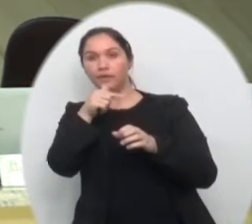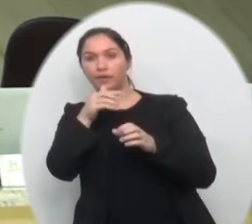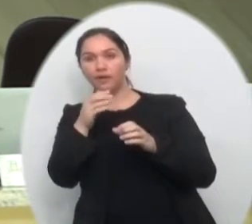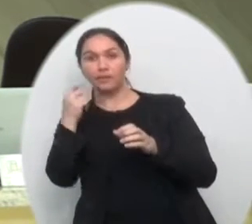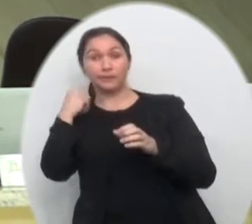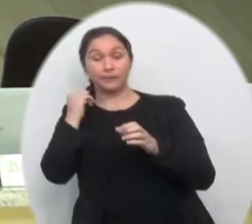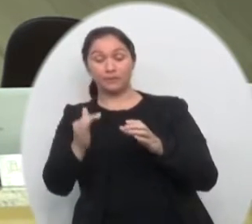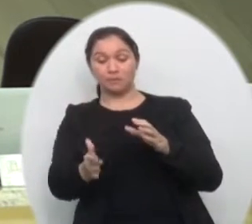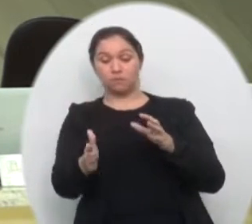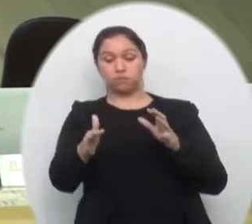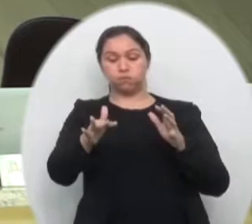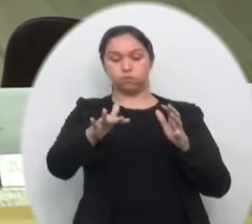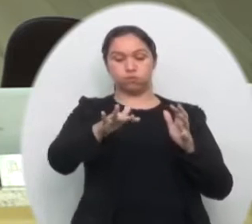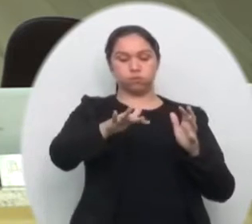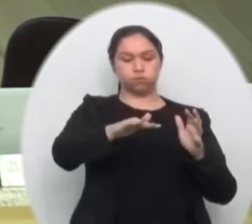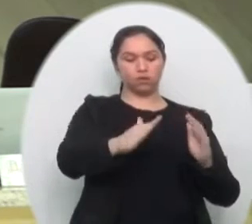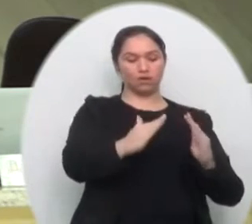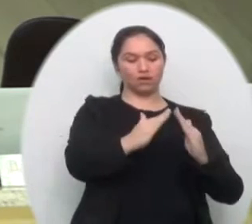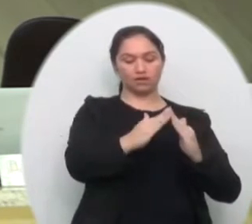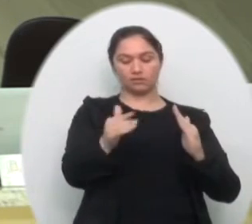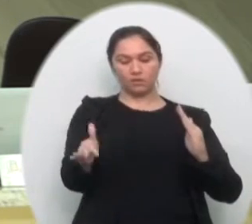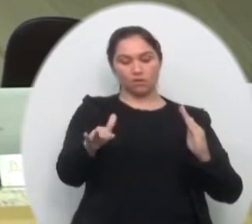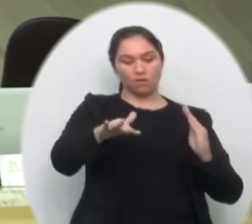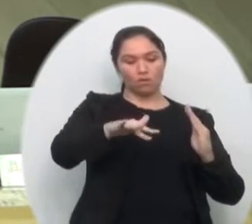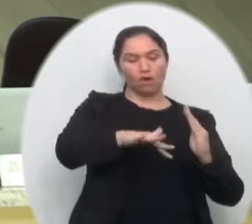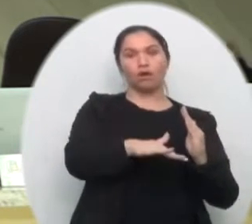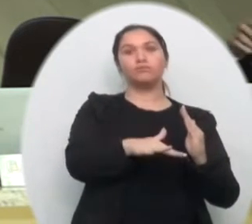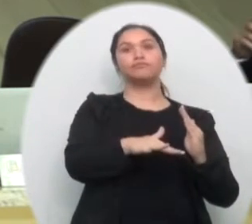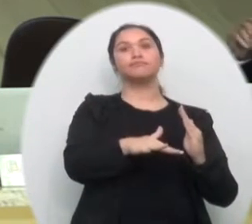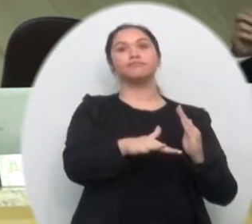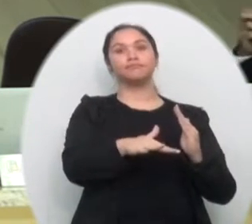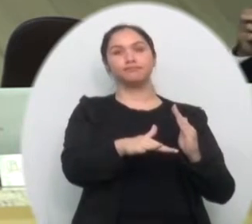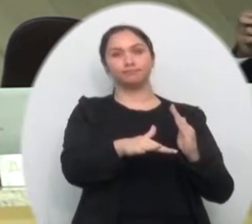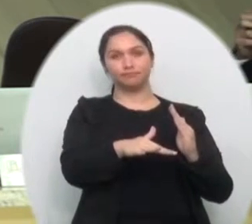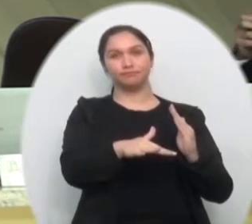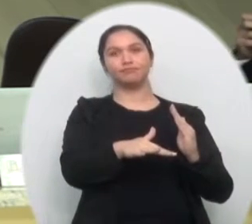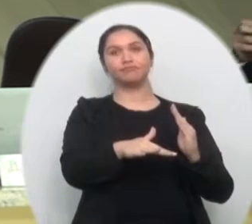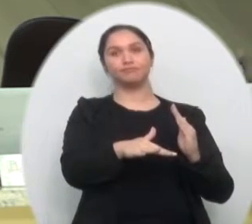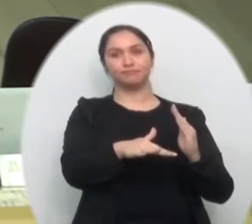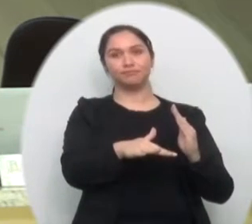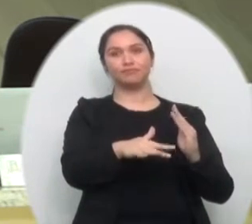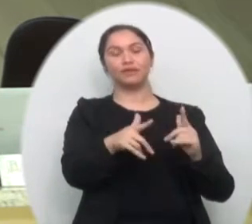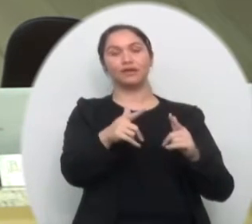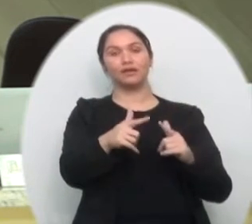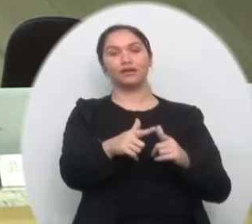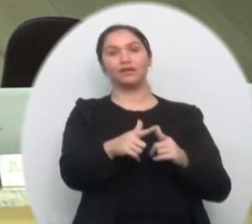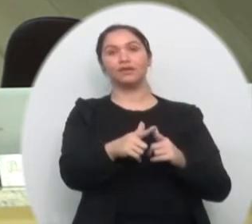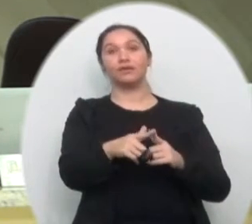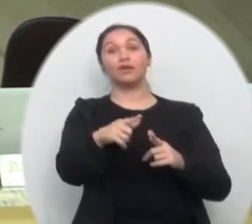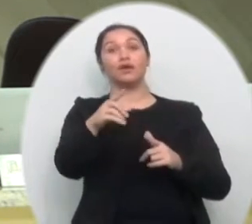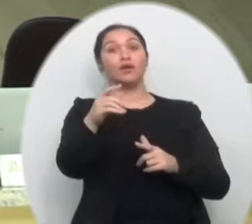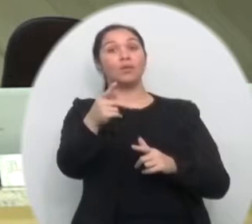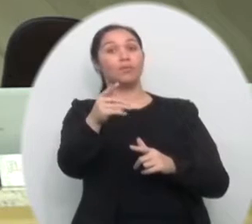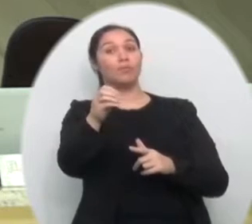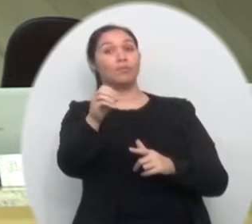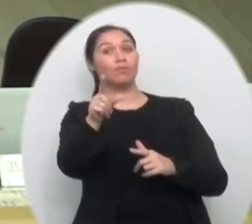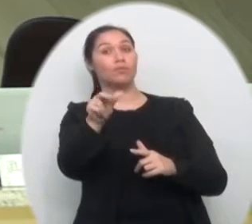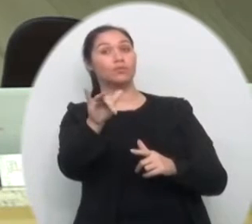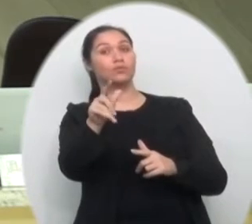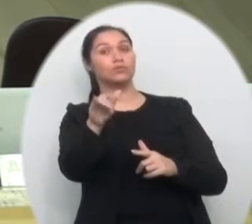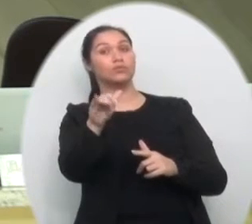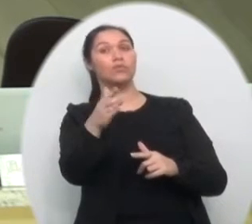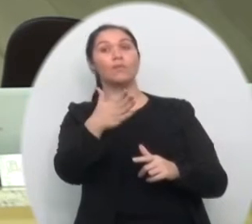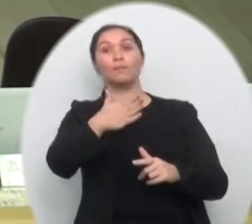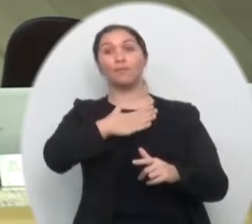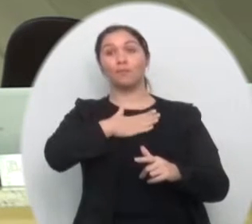é um açude que tem peixes, tem, e essa água foi e contaminou o açude. Próxima foto.